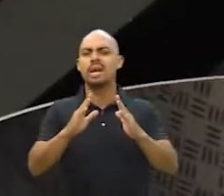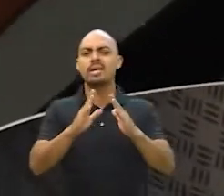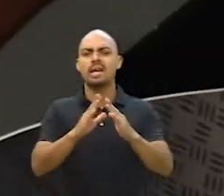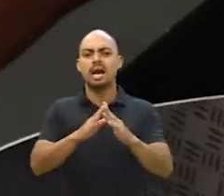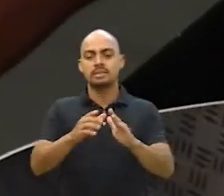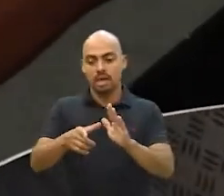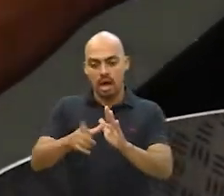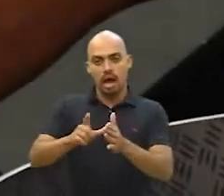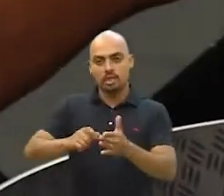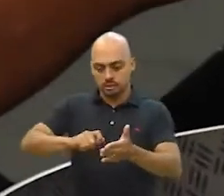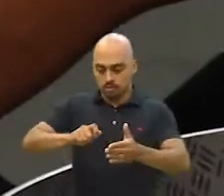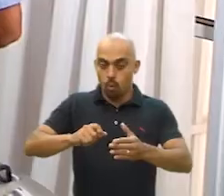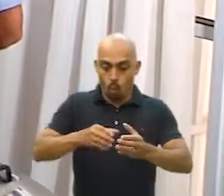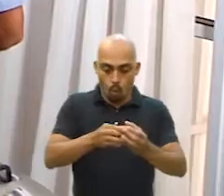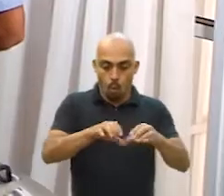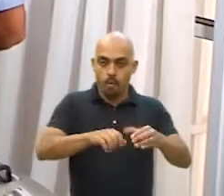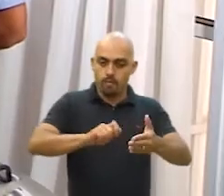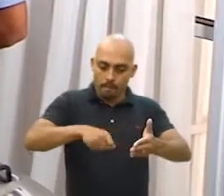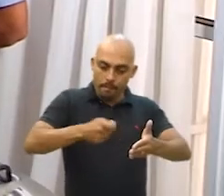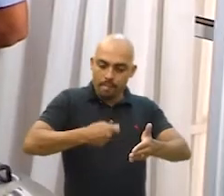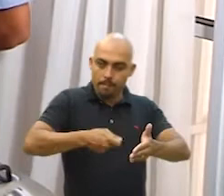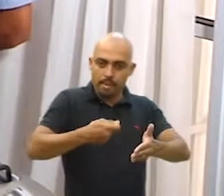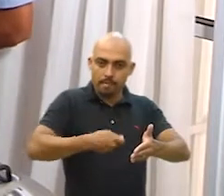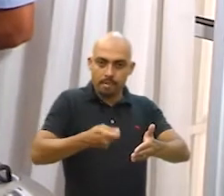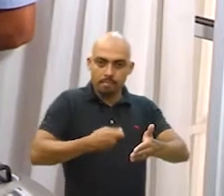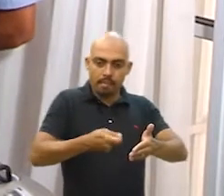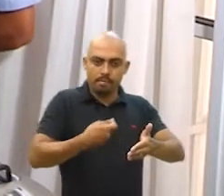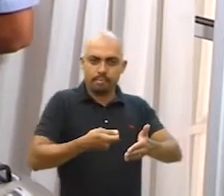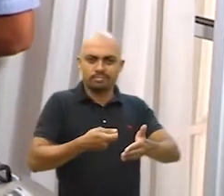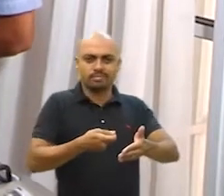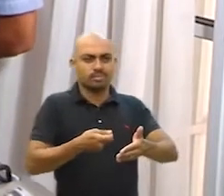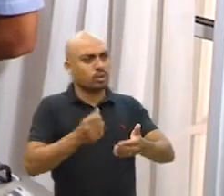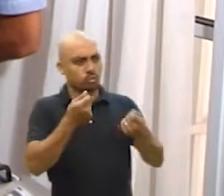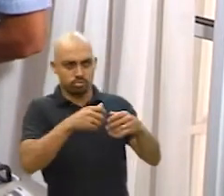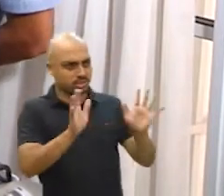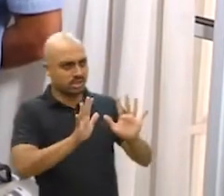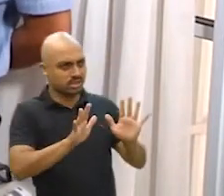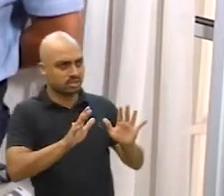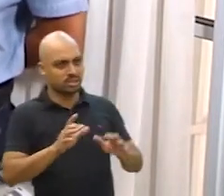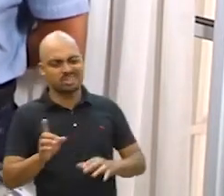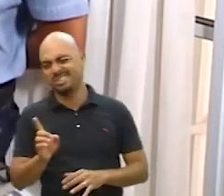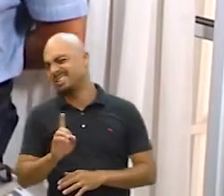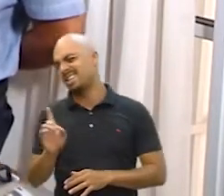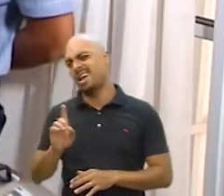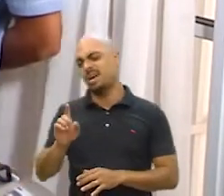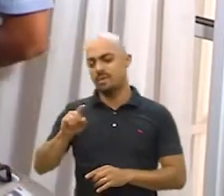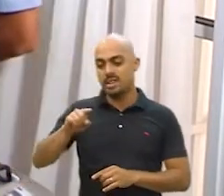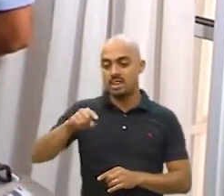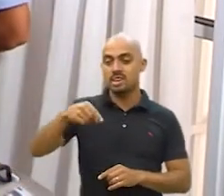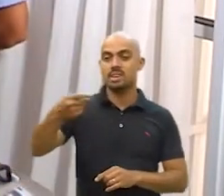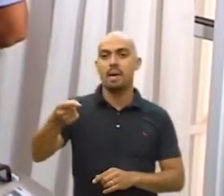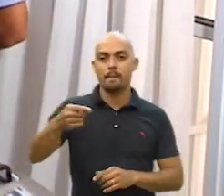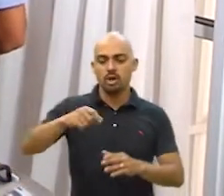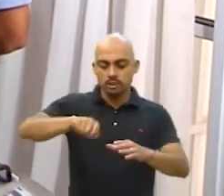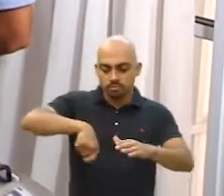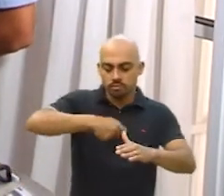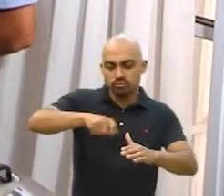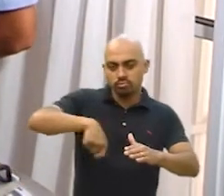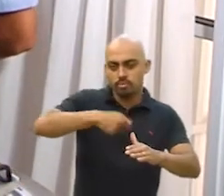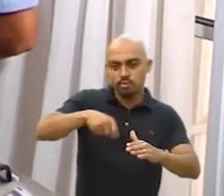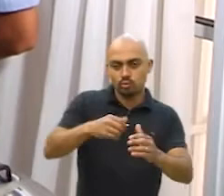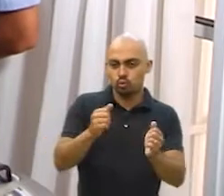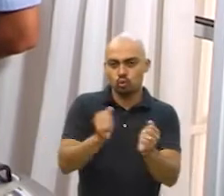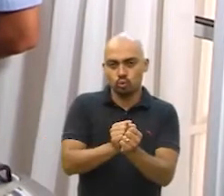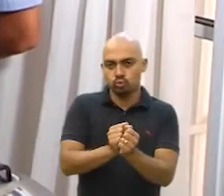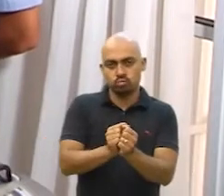eu dou uma batida antes nos ovos. Não precisa, né? Não. E depois eu venho acrescentando os outros ingredientes. Não, eu mexo tudo assim,